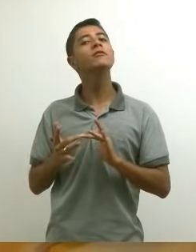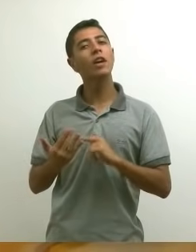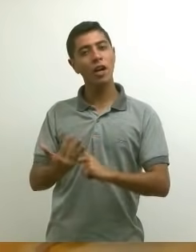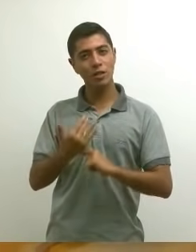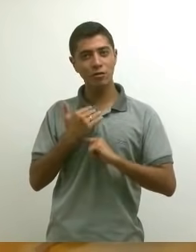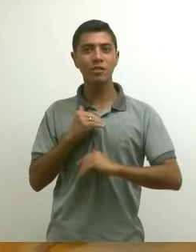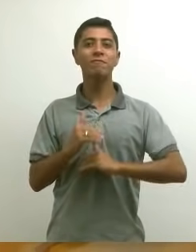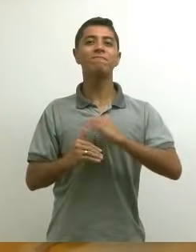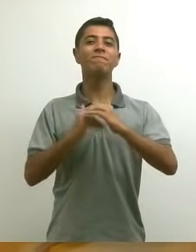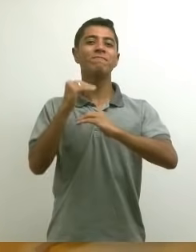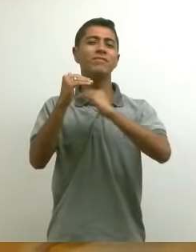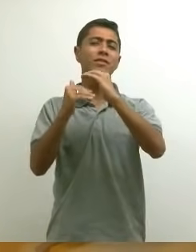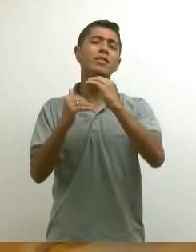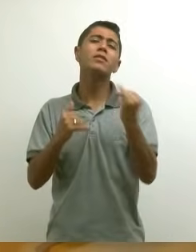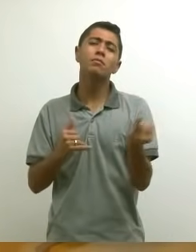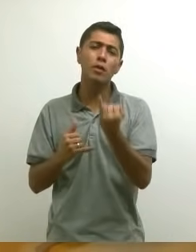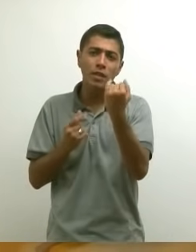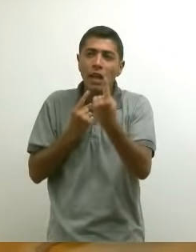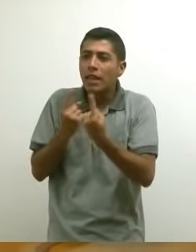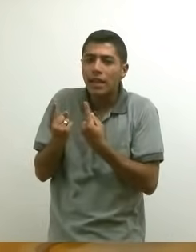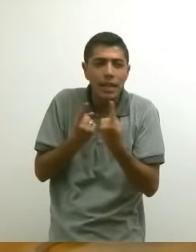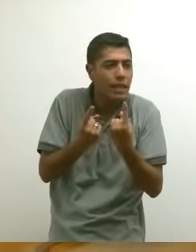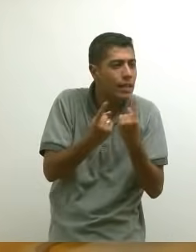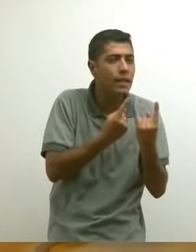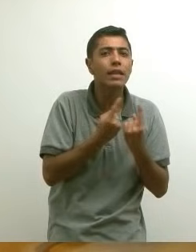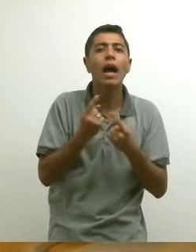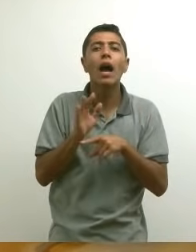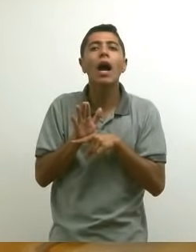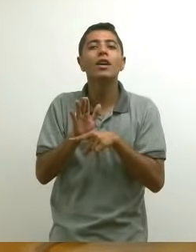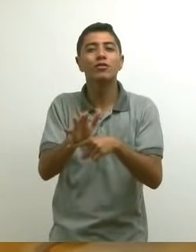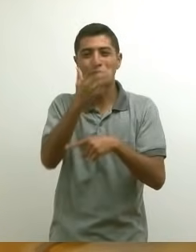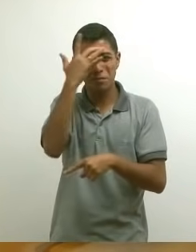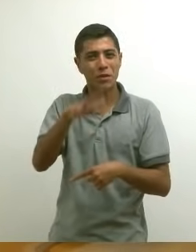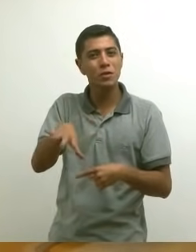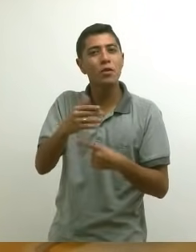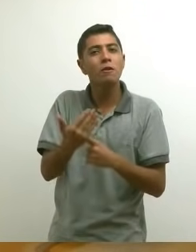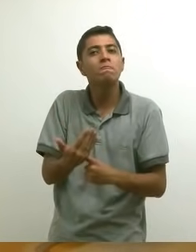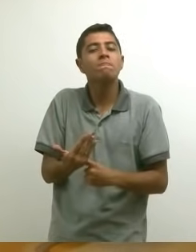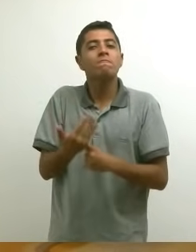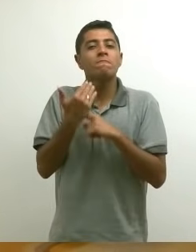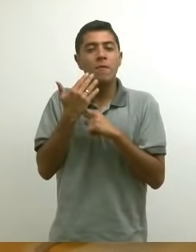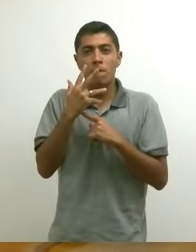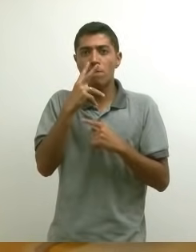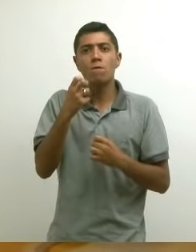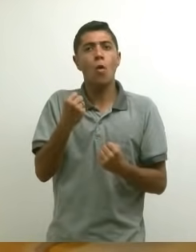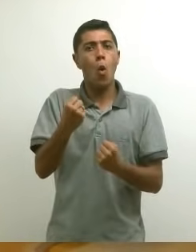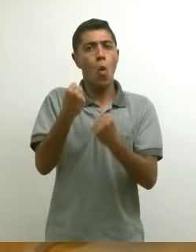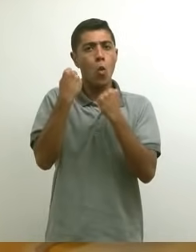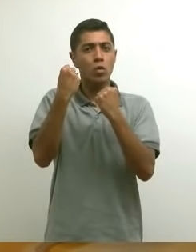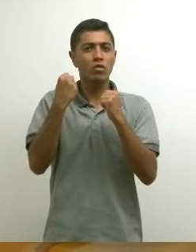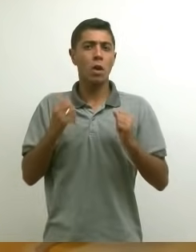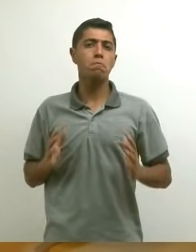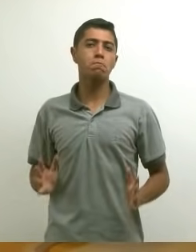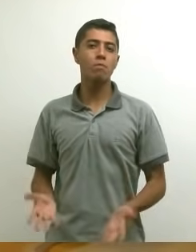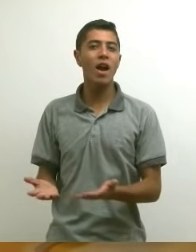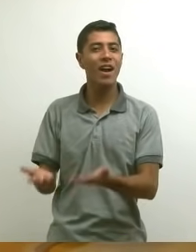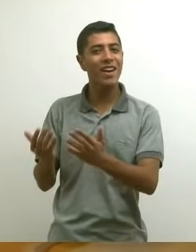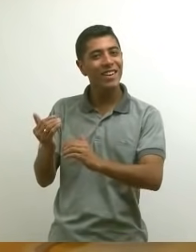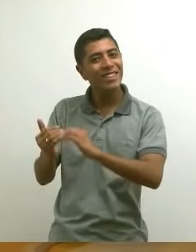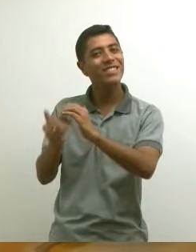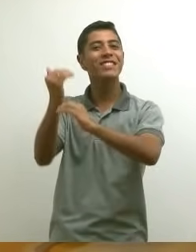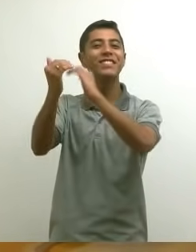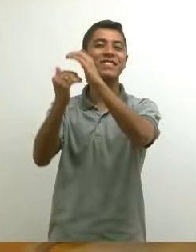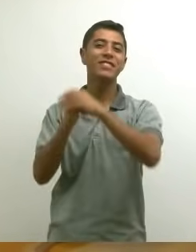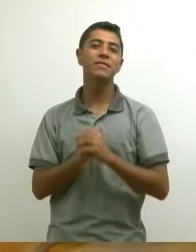tenta trazer essas pessoas para nos reforçar essa é esse lugar então eu queria